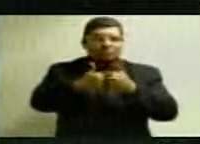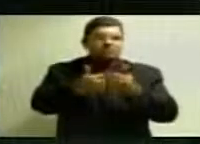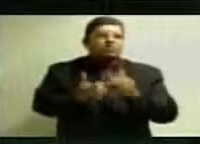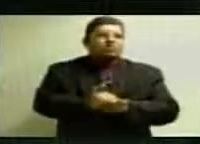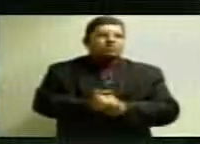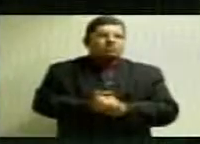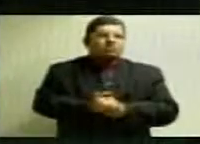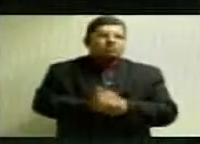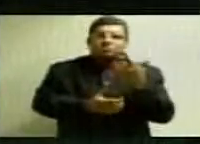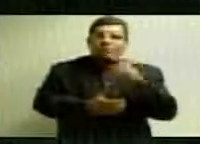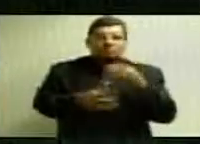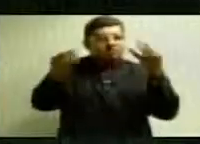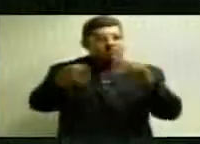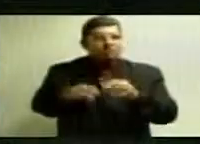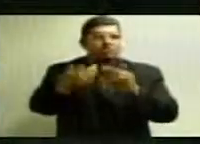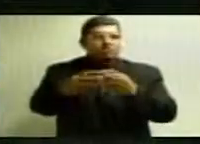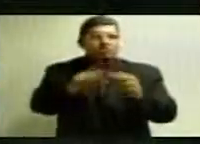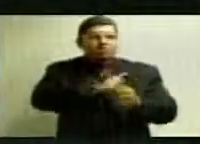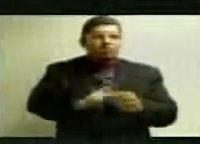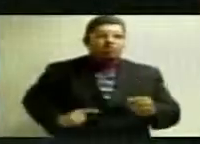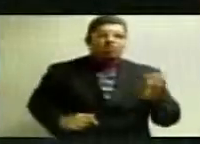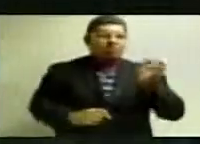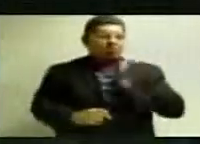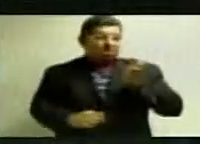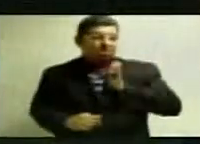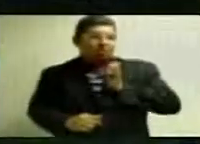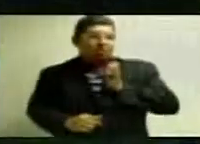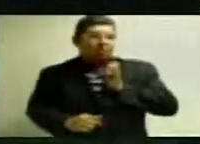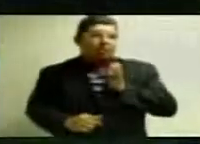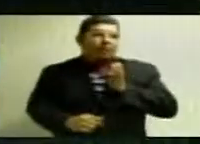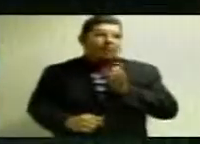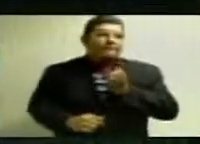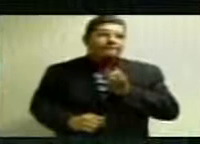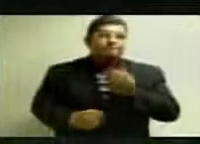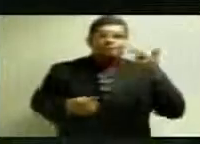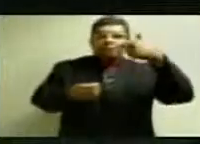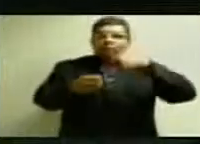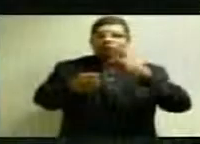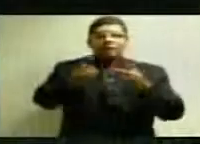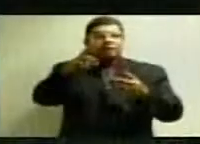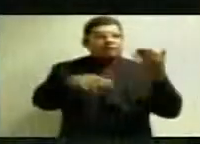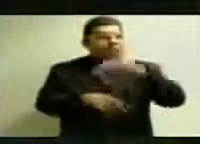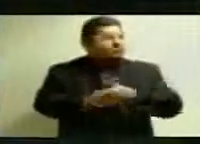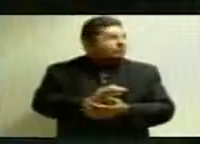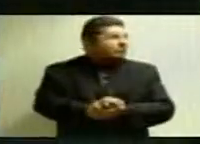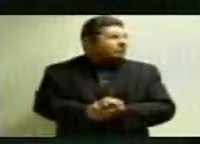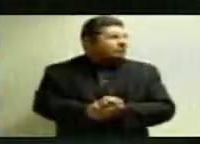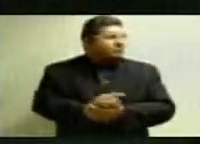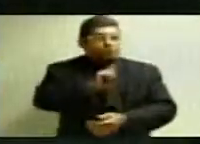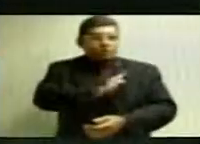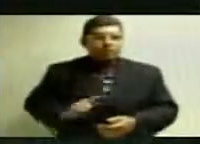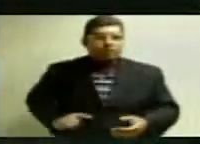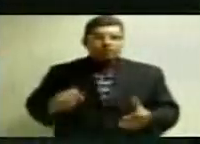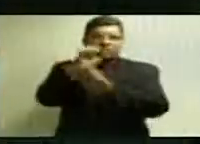massa. Não deu certo, mas é um governo riquíssimo, milionário, petrodólares, ele banca, o governo